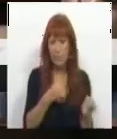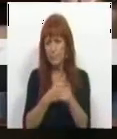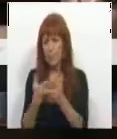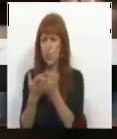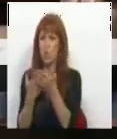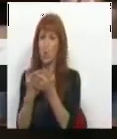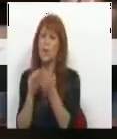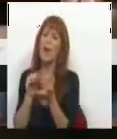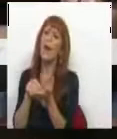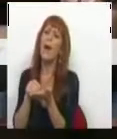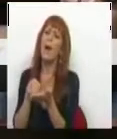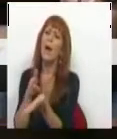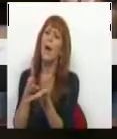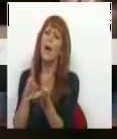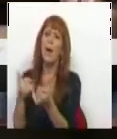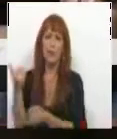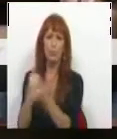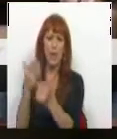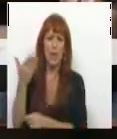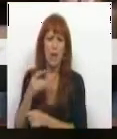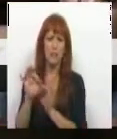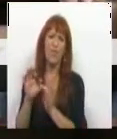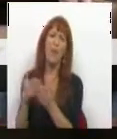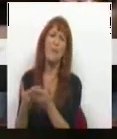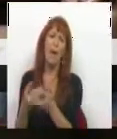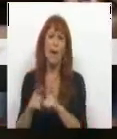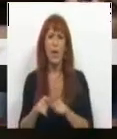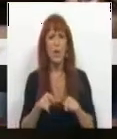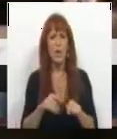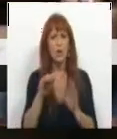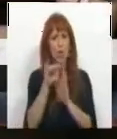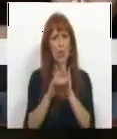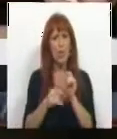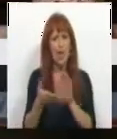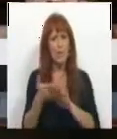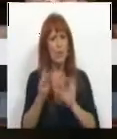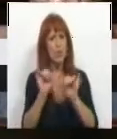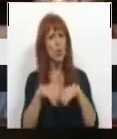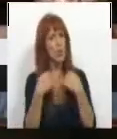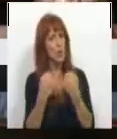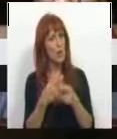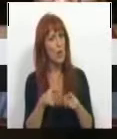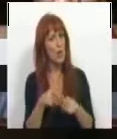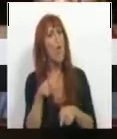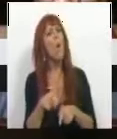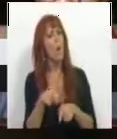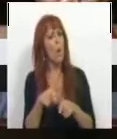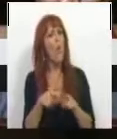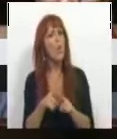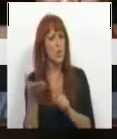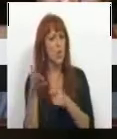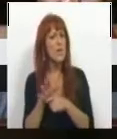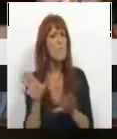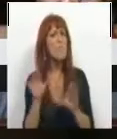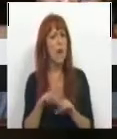um negócio da caridade que substitui direitos por favores. E o programa de emergência social foi justamente o